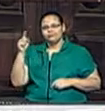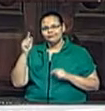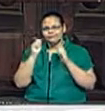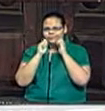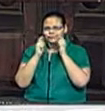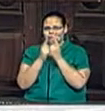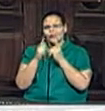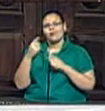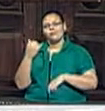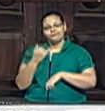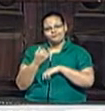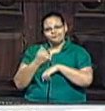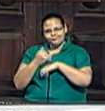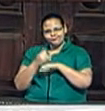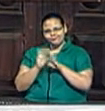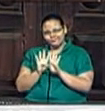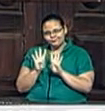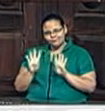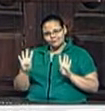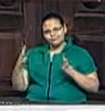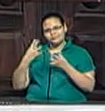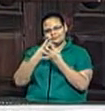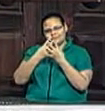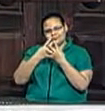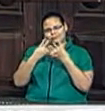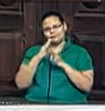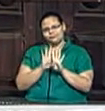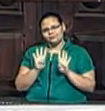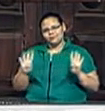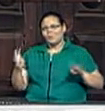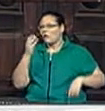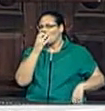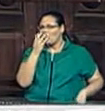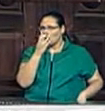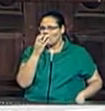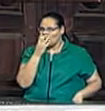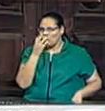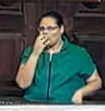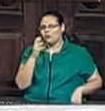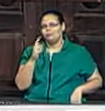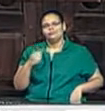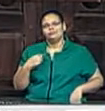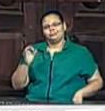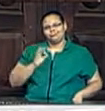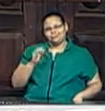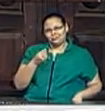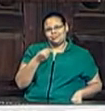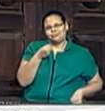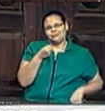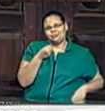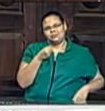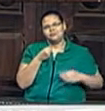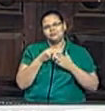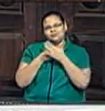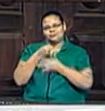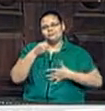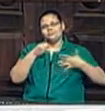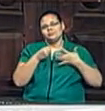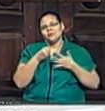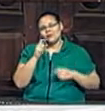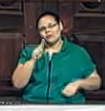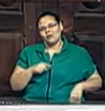por grades. Cachorros e escudos vivem nos nossos corredores. E a